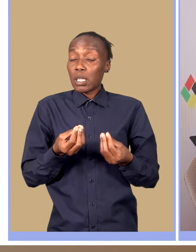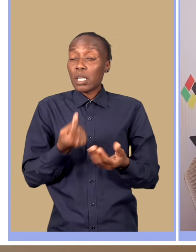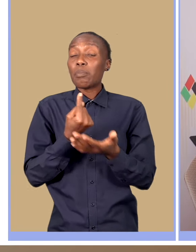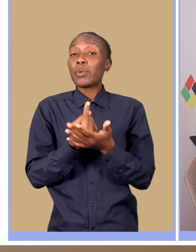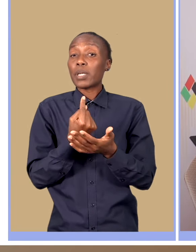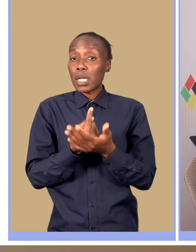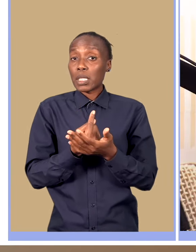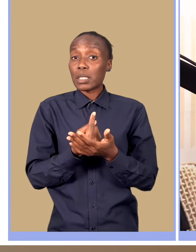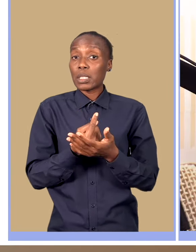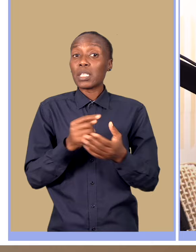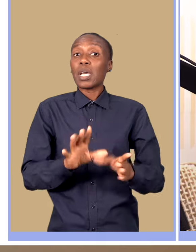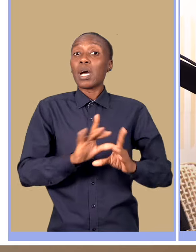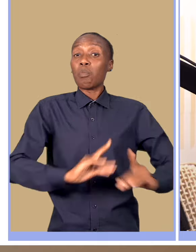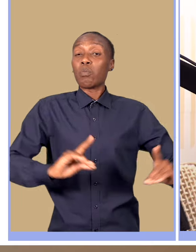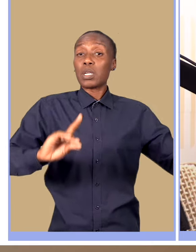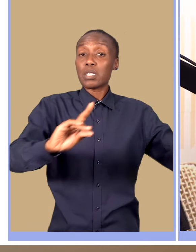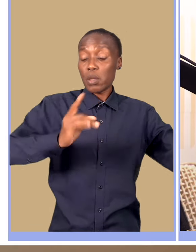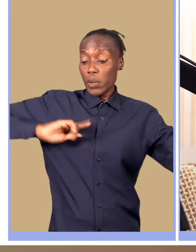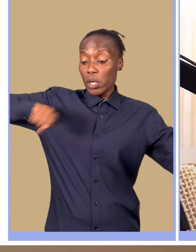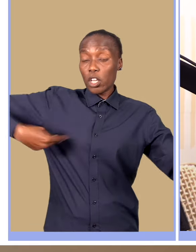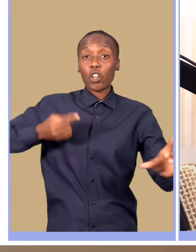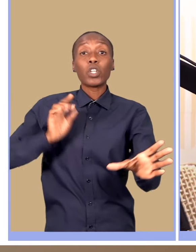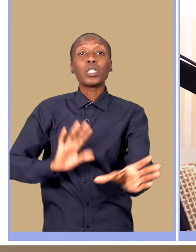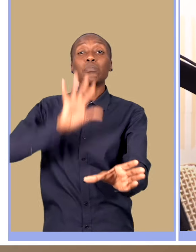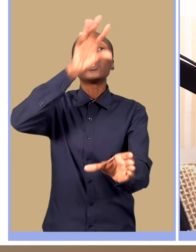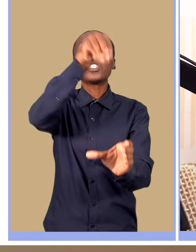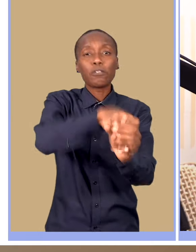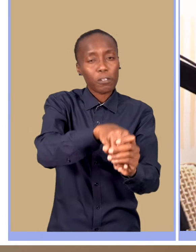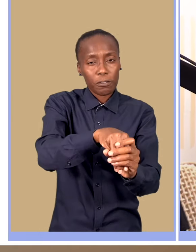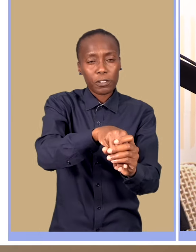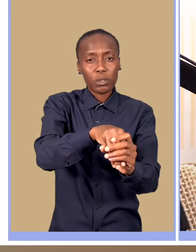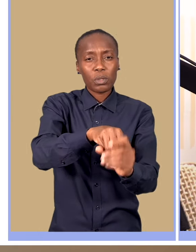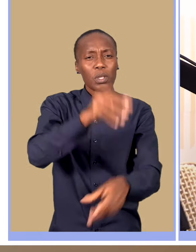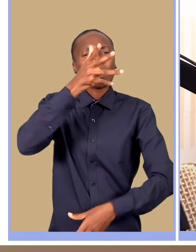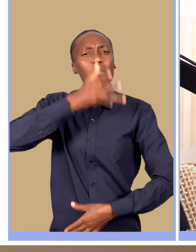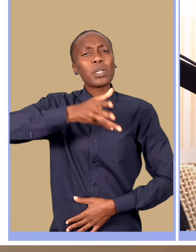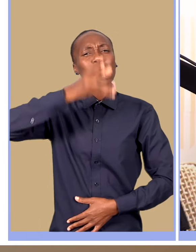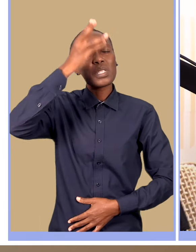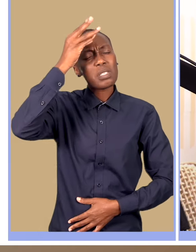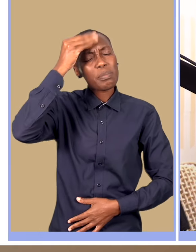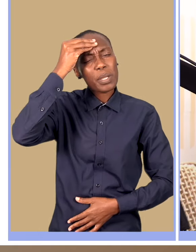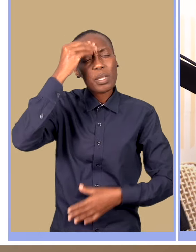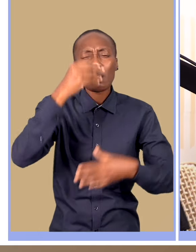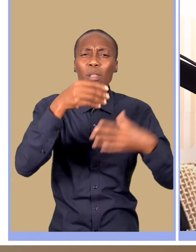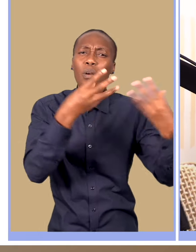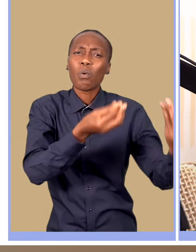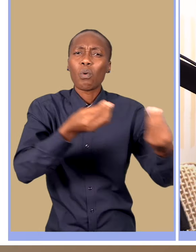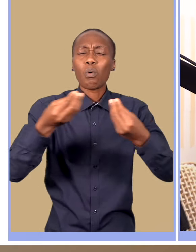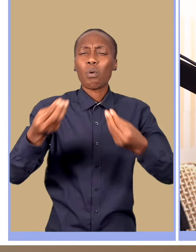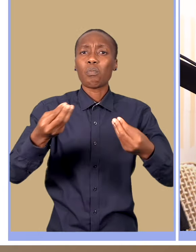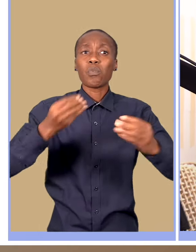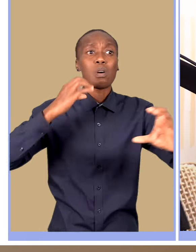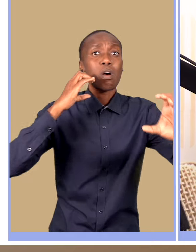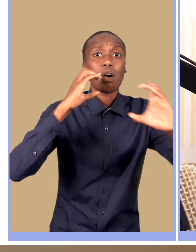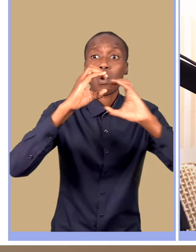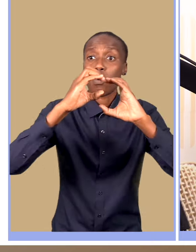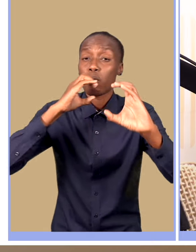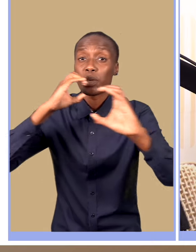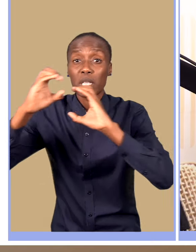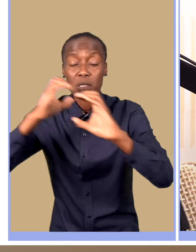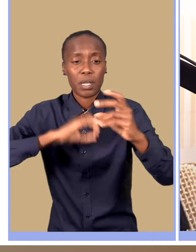nós temos que estar envolvidos com a comunidade para poder entender a sua dinâmica, de modo que